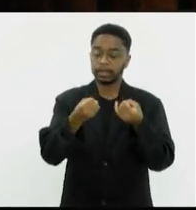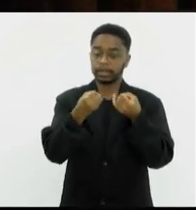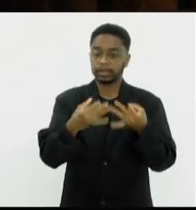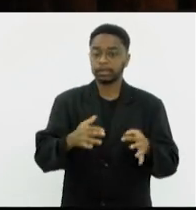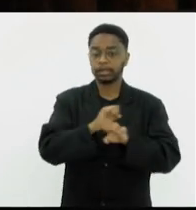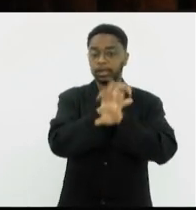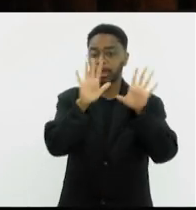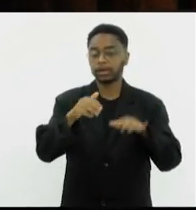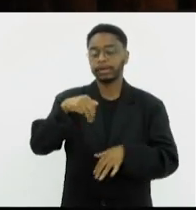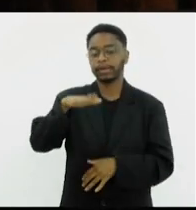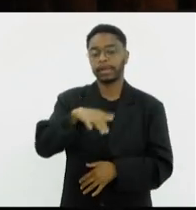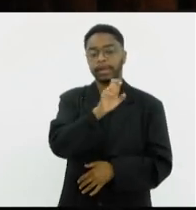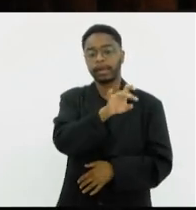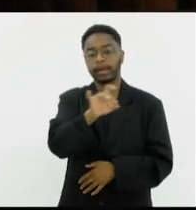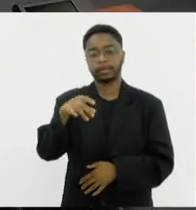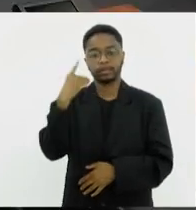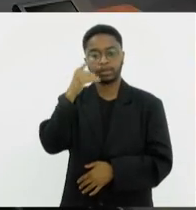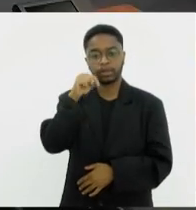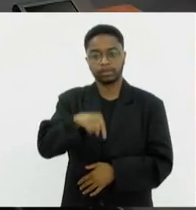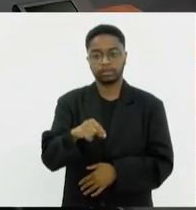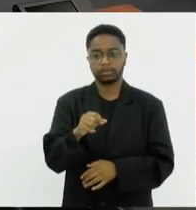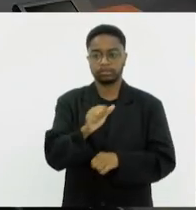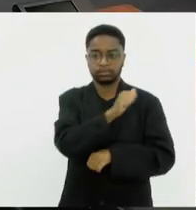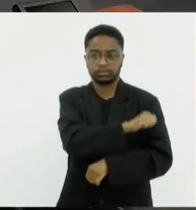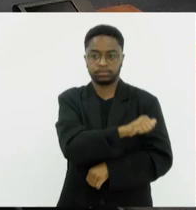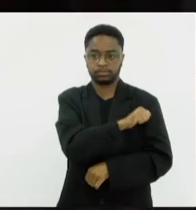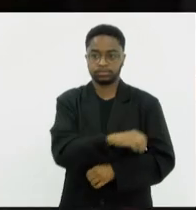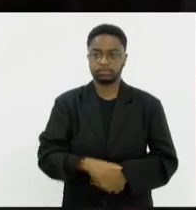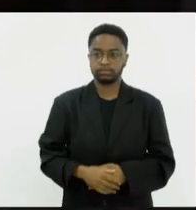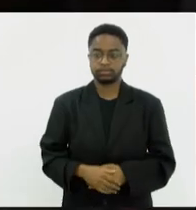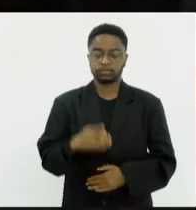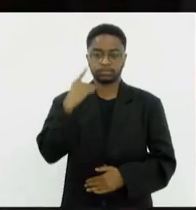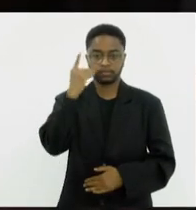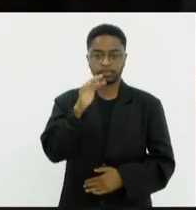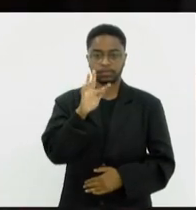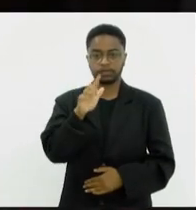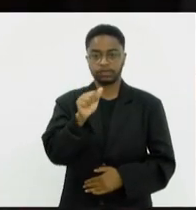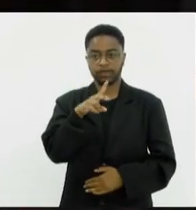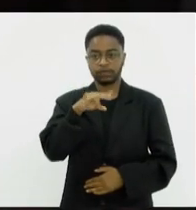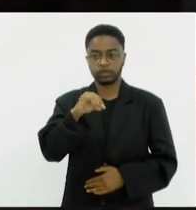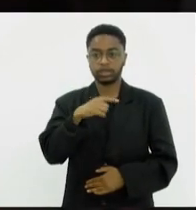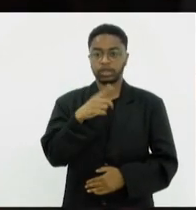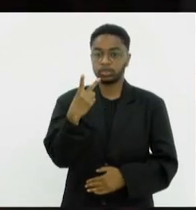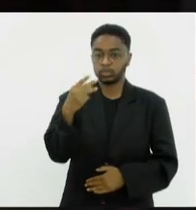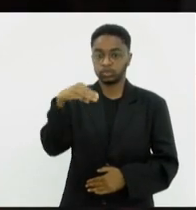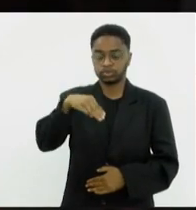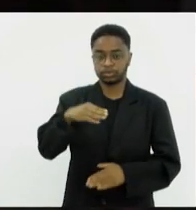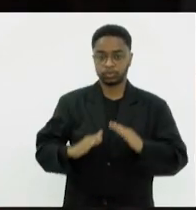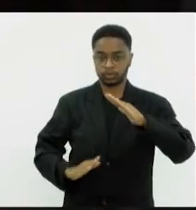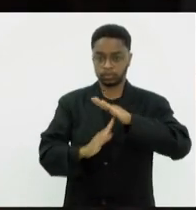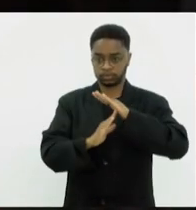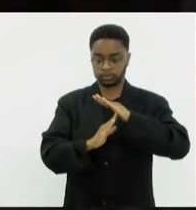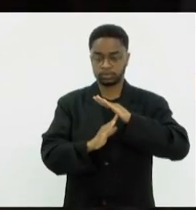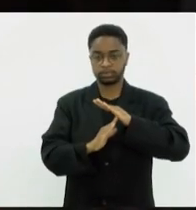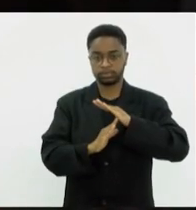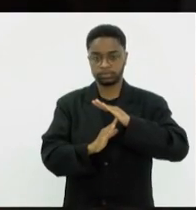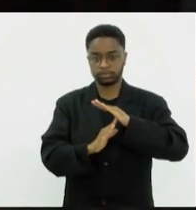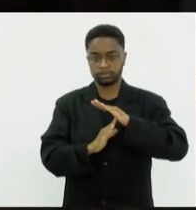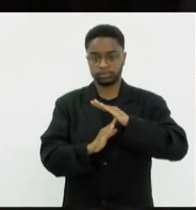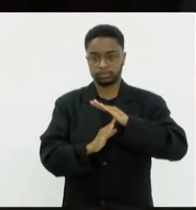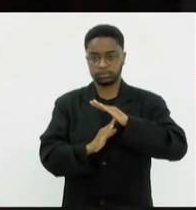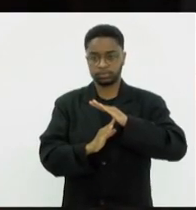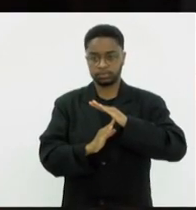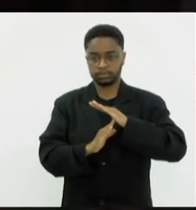papel que cada parlamentar faz nesse Estado. Obrigado, presidente. Deputado Flávio Serafini vai ter 2 minutos... para